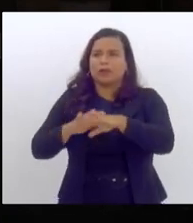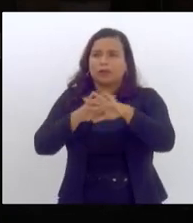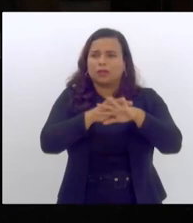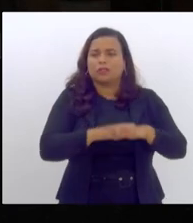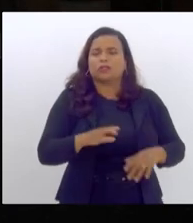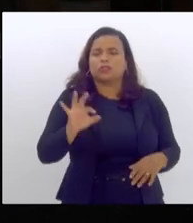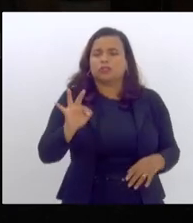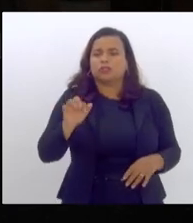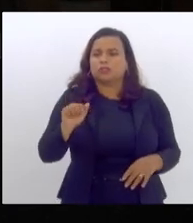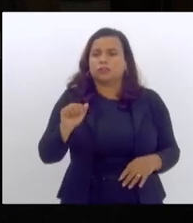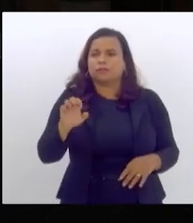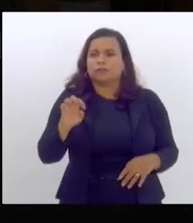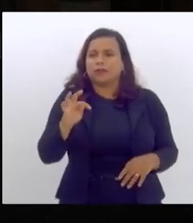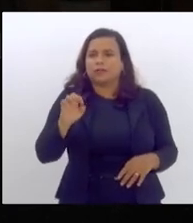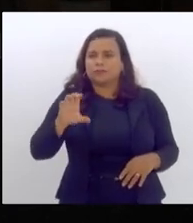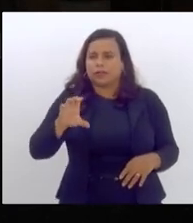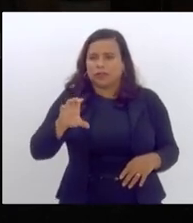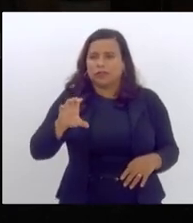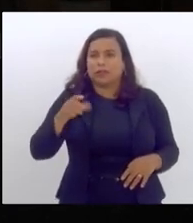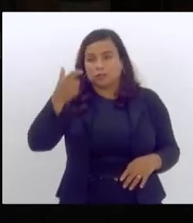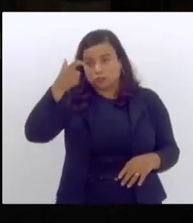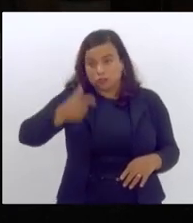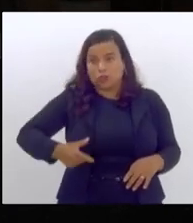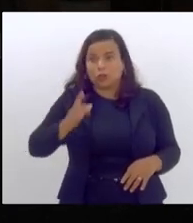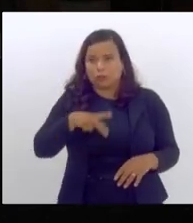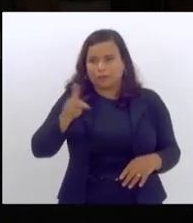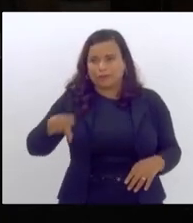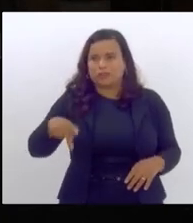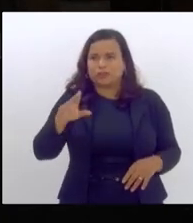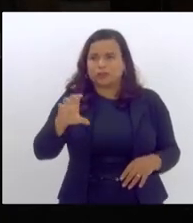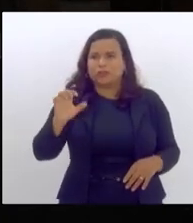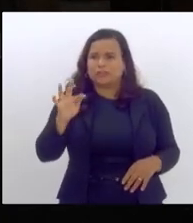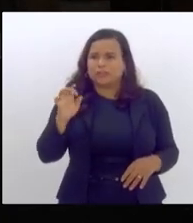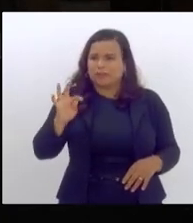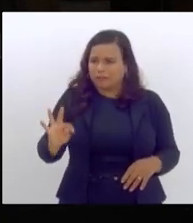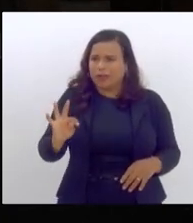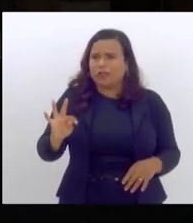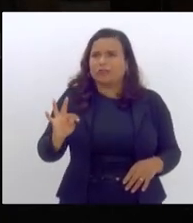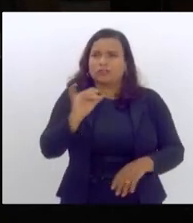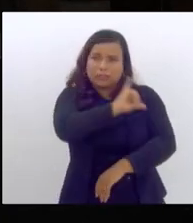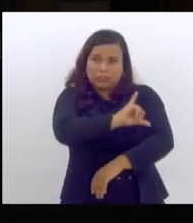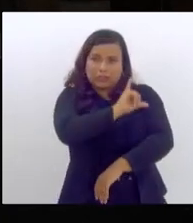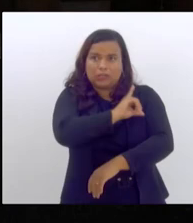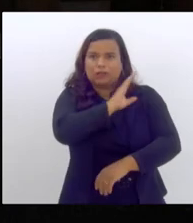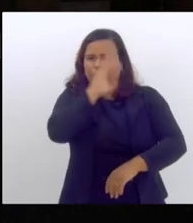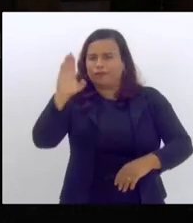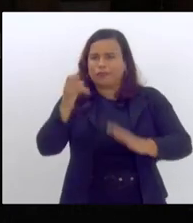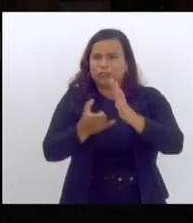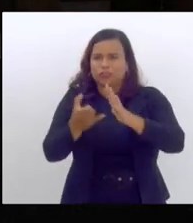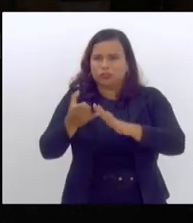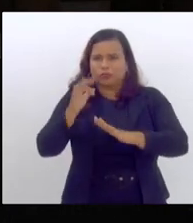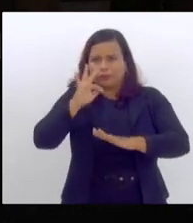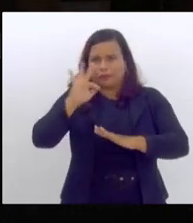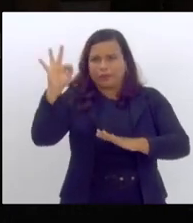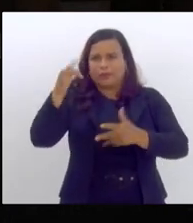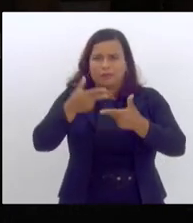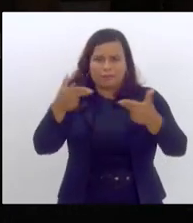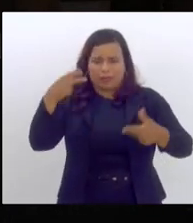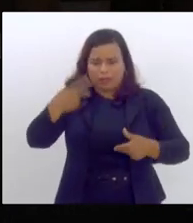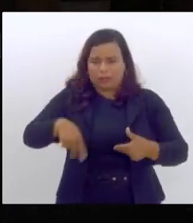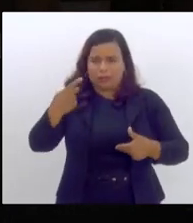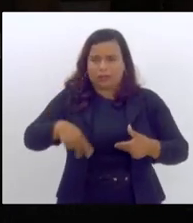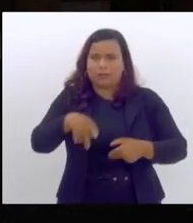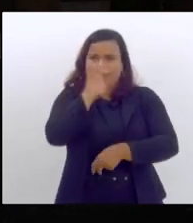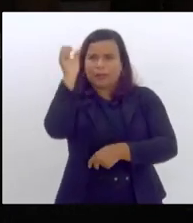queria dizer que eu sou professora do CEFET Rio de Janeiro, que eu visitei vários institutos federais pelo Brasil e